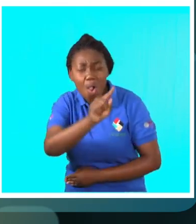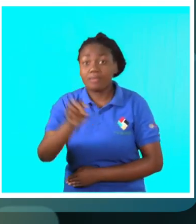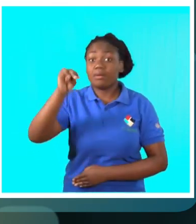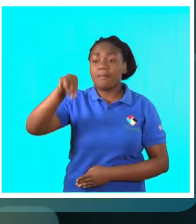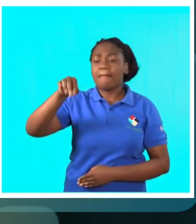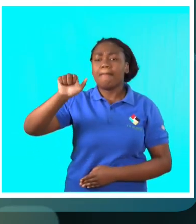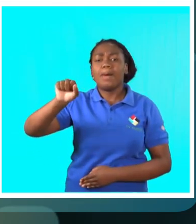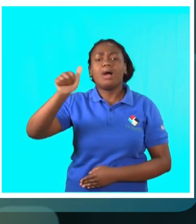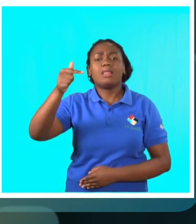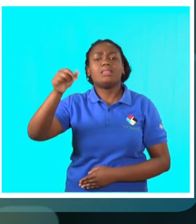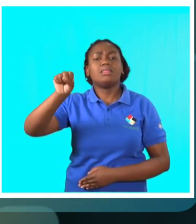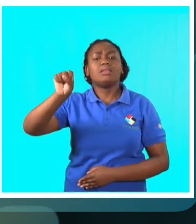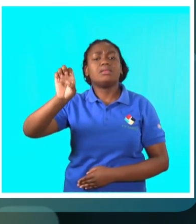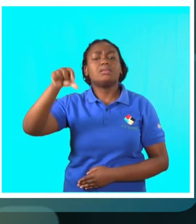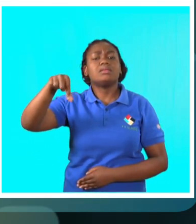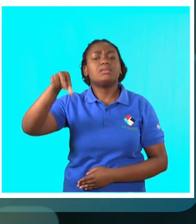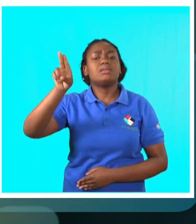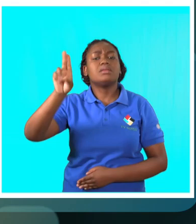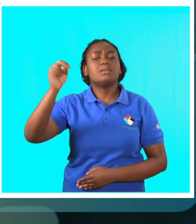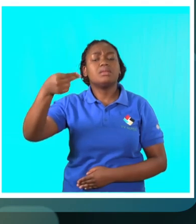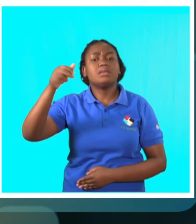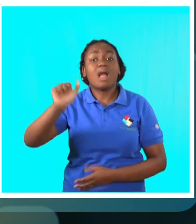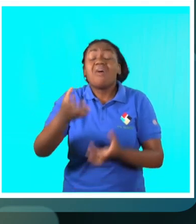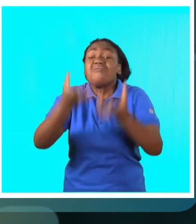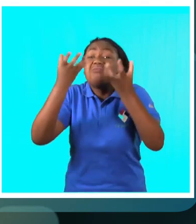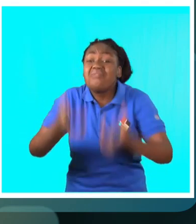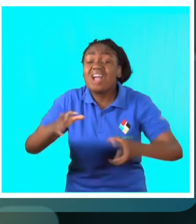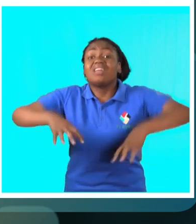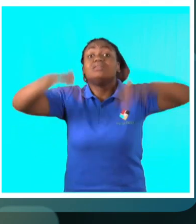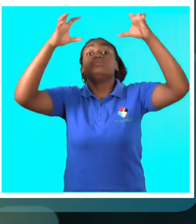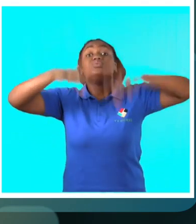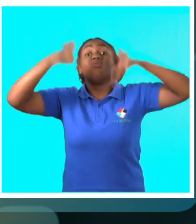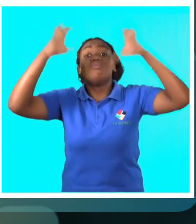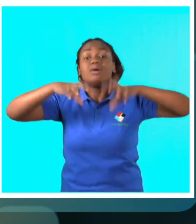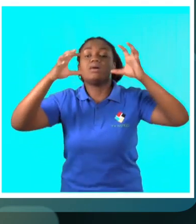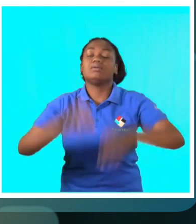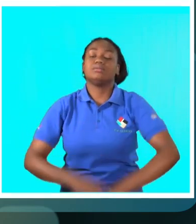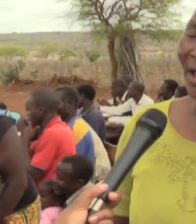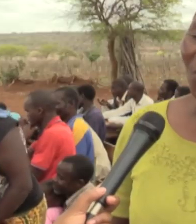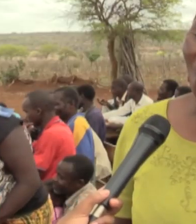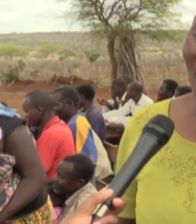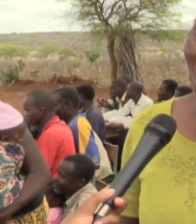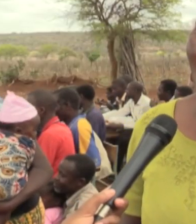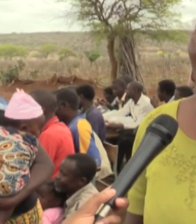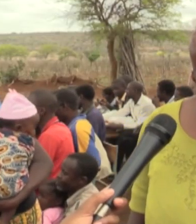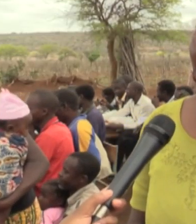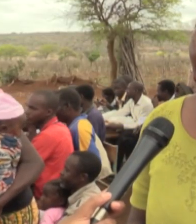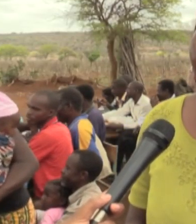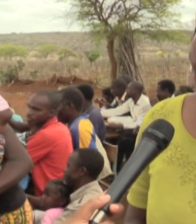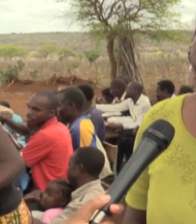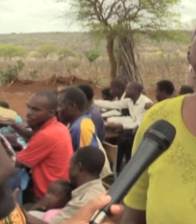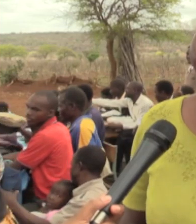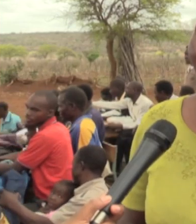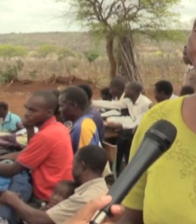Para sobreviver, os residentes cultivam as machambas de quem pode pagar pelo trabalho. Para conseguir o que